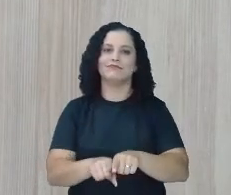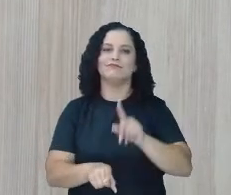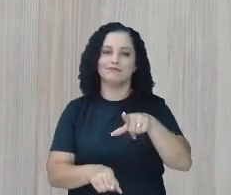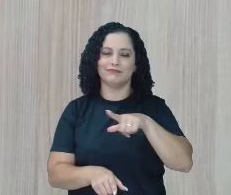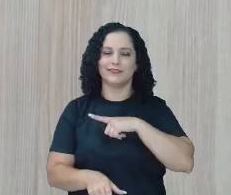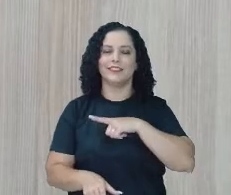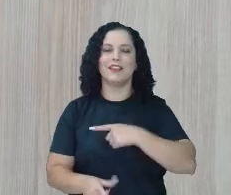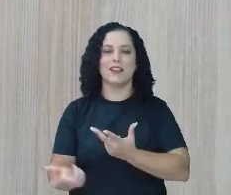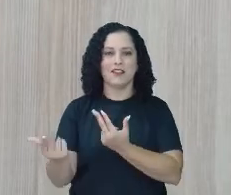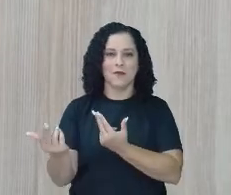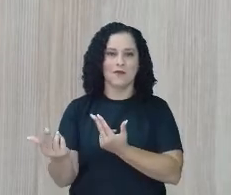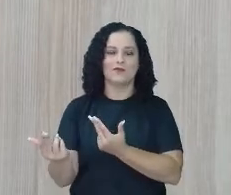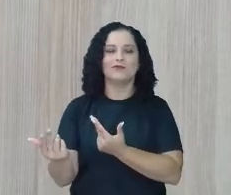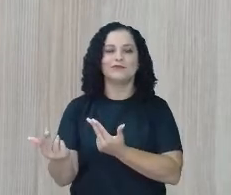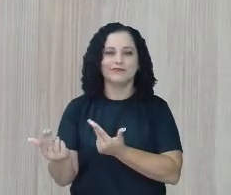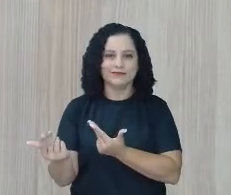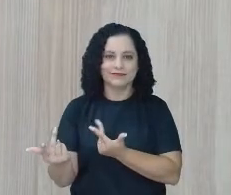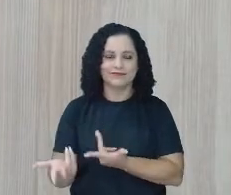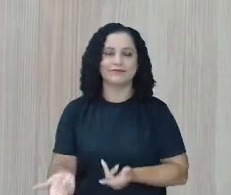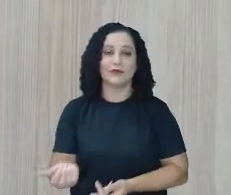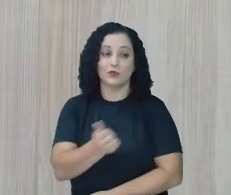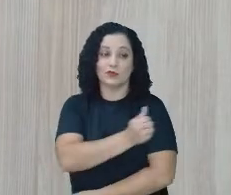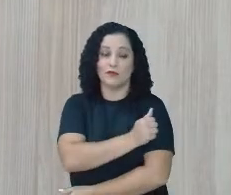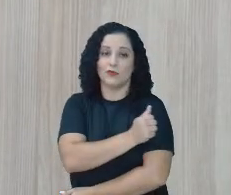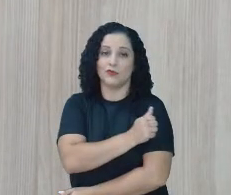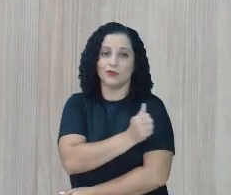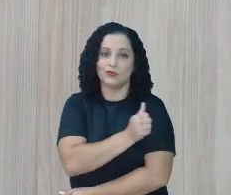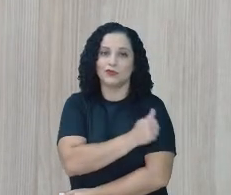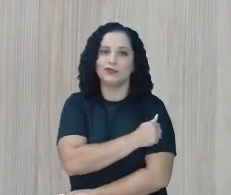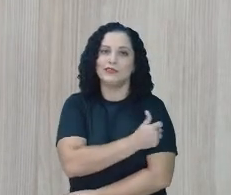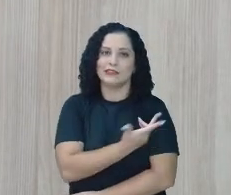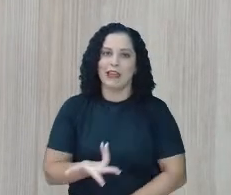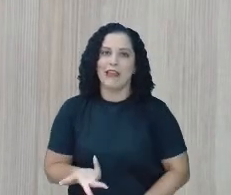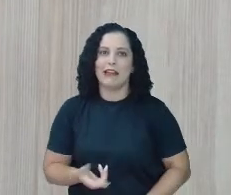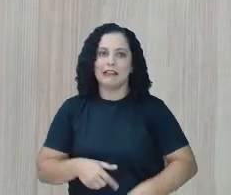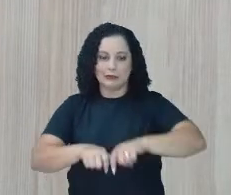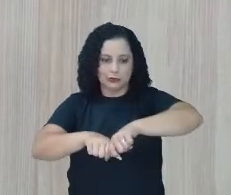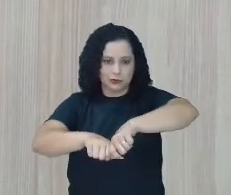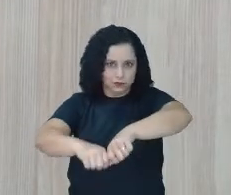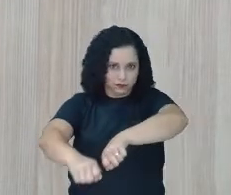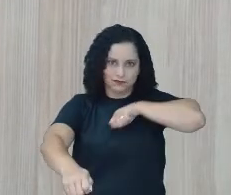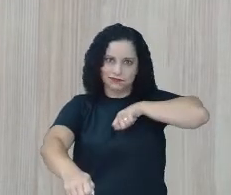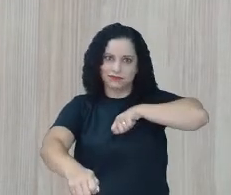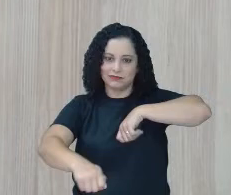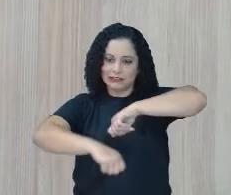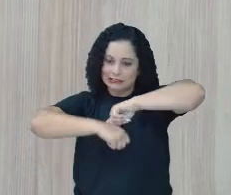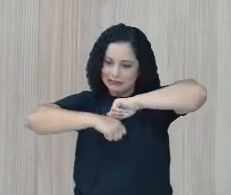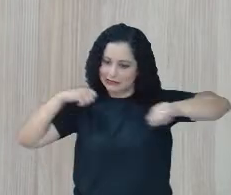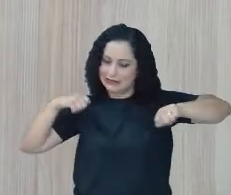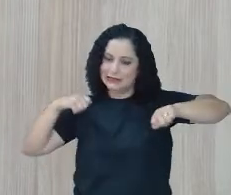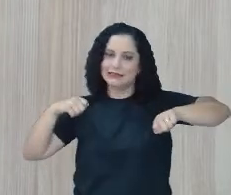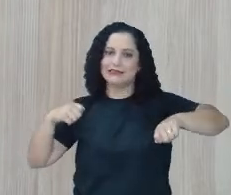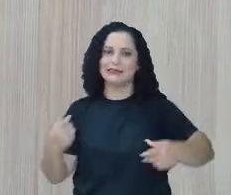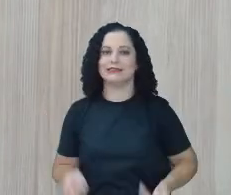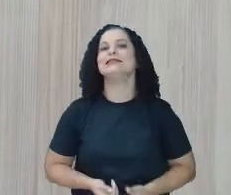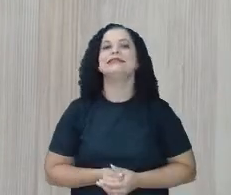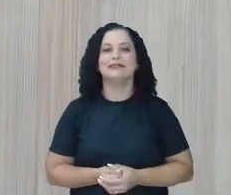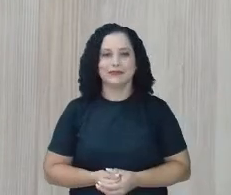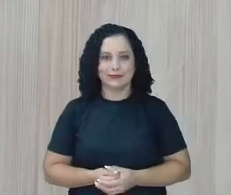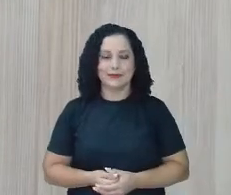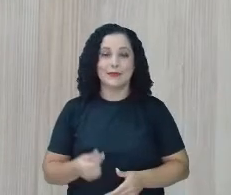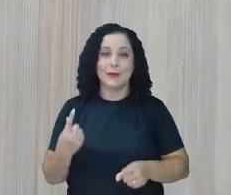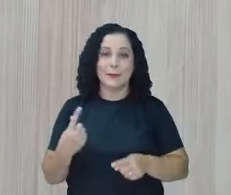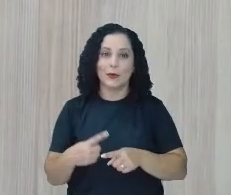muito questões desse tipo, certo? Os alunos, inclusive, rasgaram a folha, você viu? Foi? Para tentar fazer... Rasgaram a